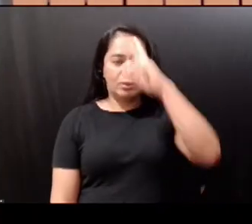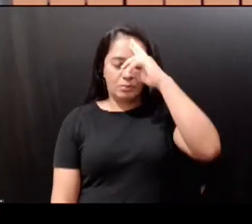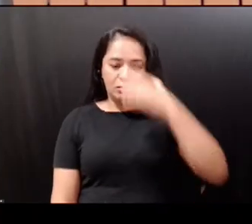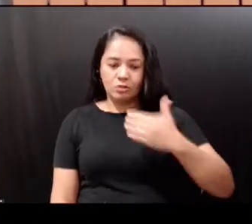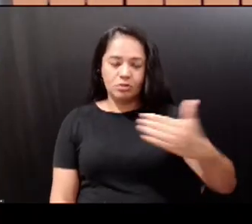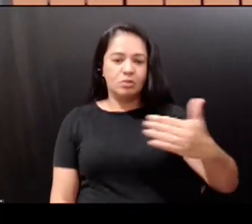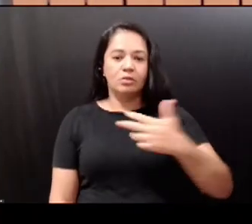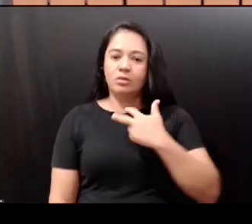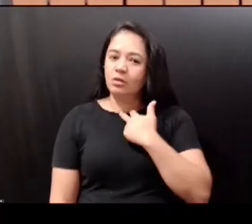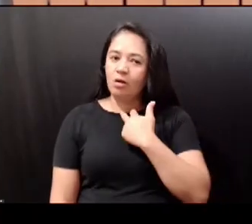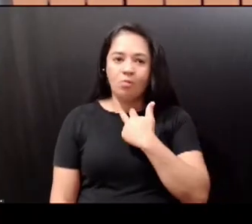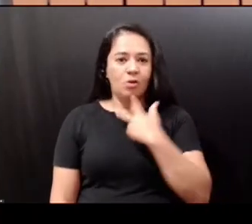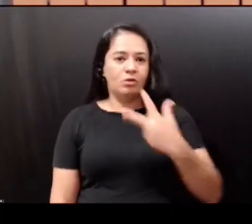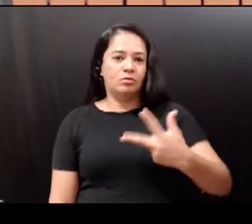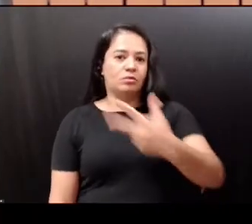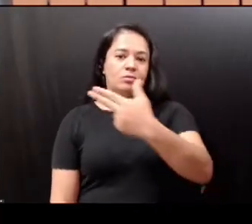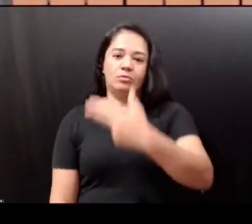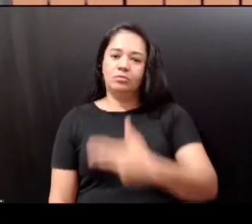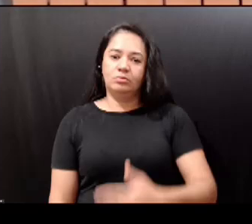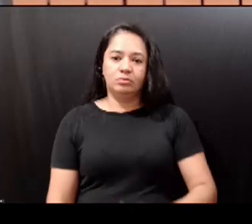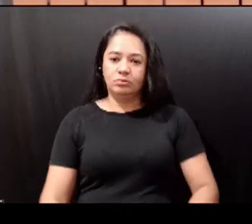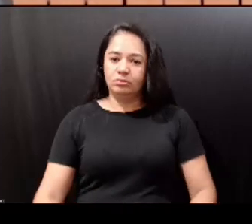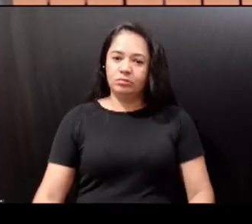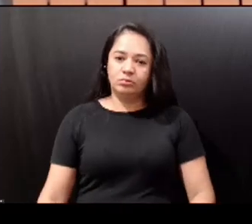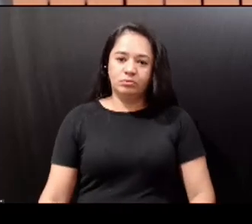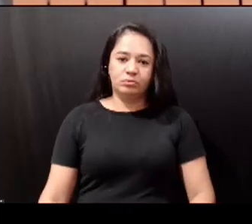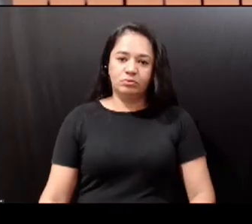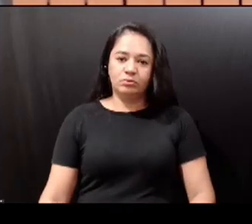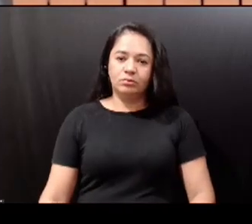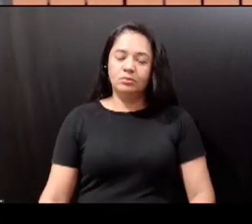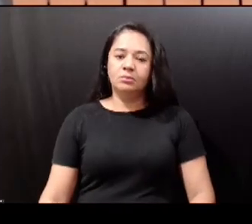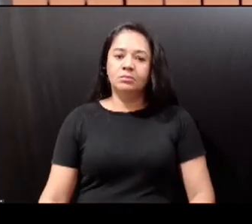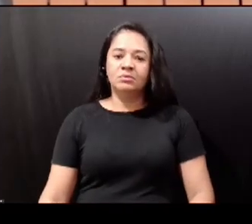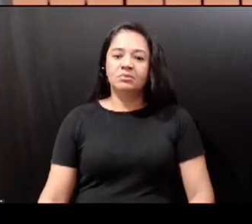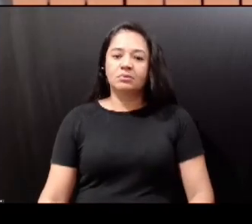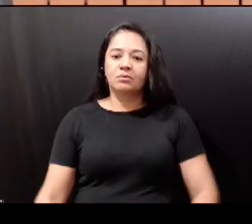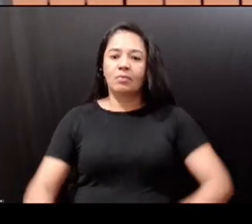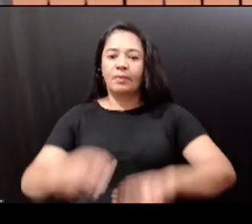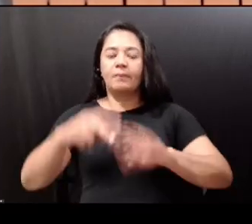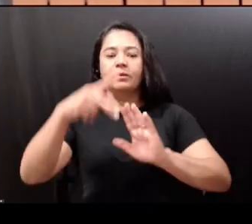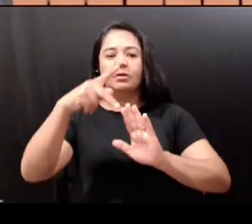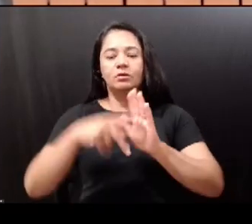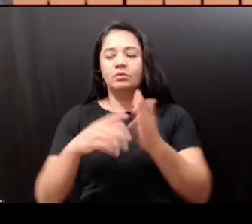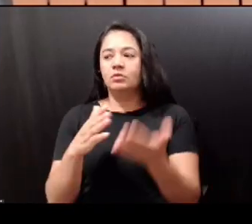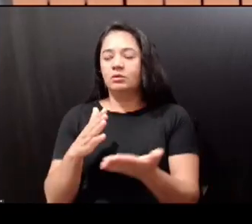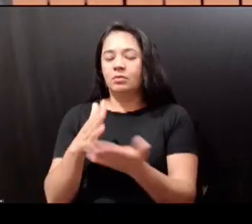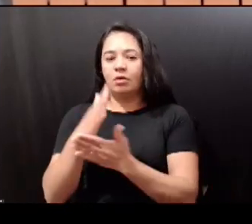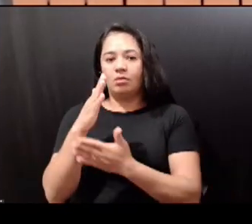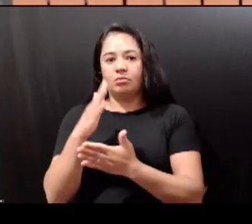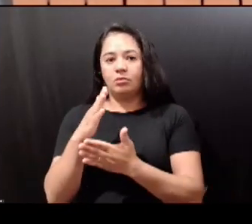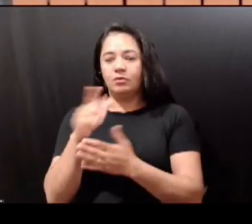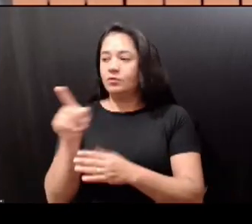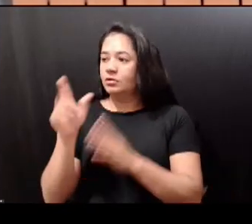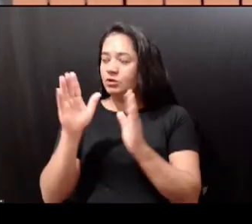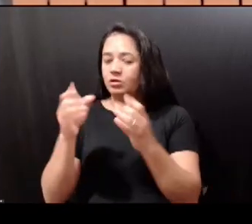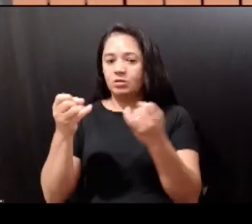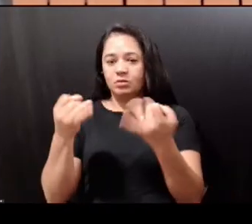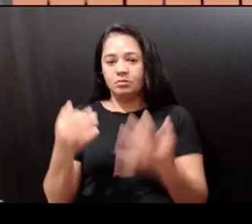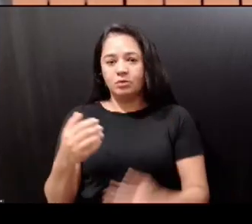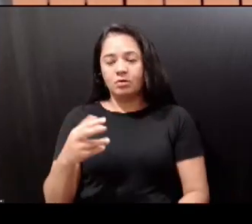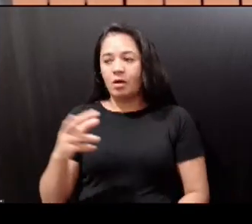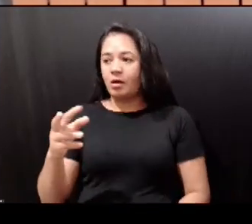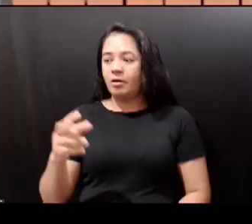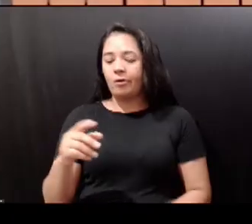pós o meio-dia. Então, esse projeto foi aprovado nessa casa, como o senhor disse, eu tive reclamações de